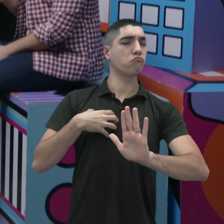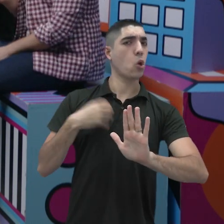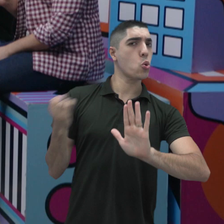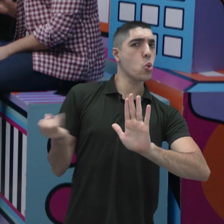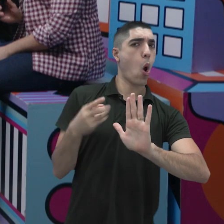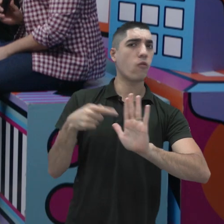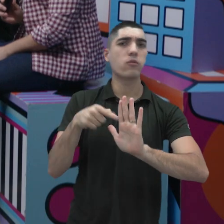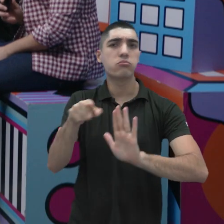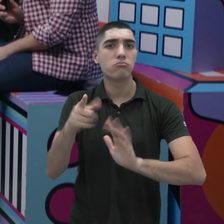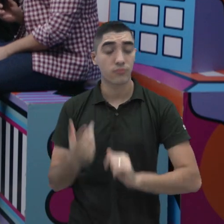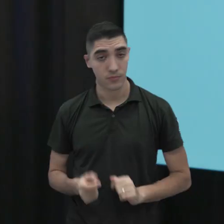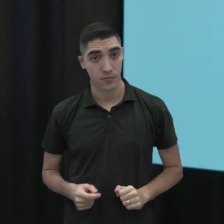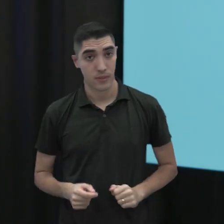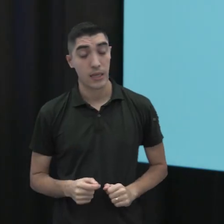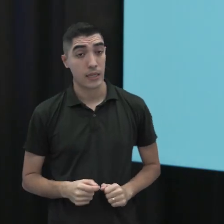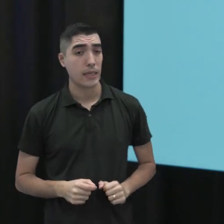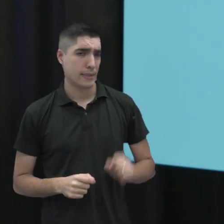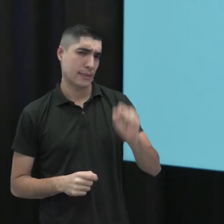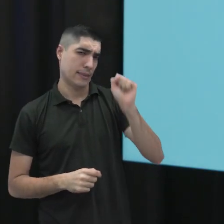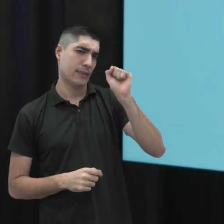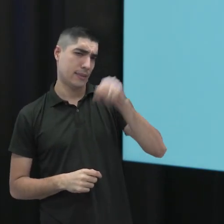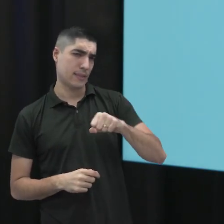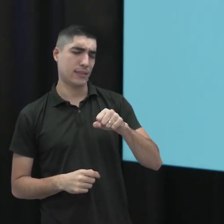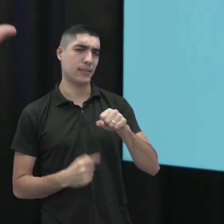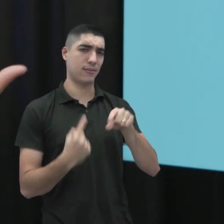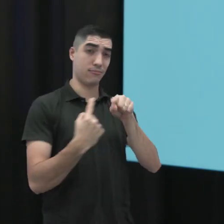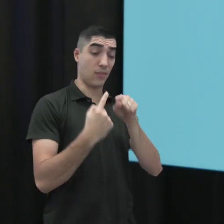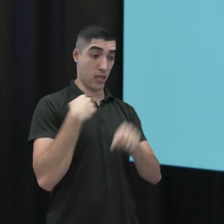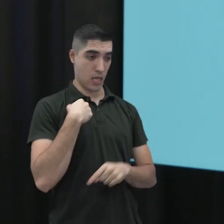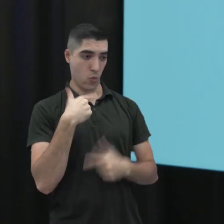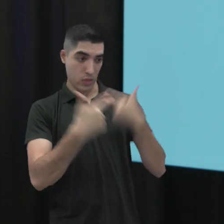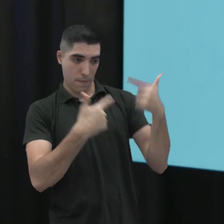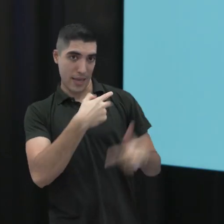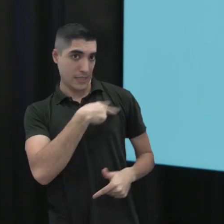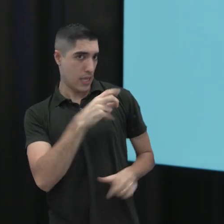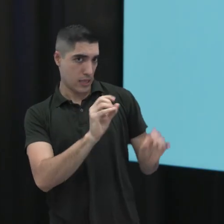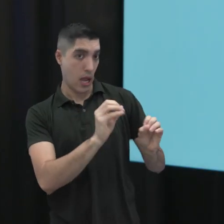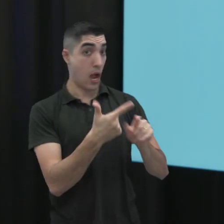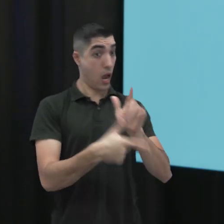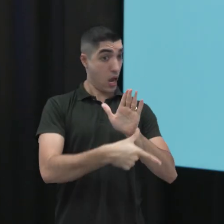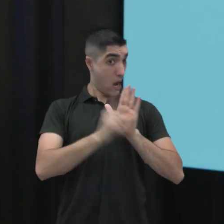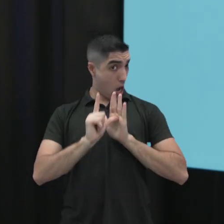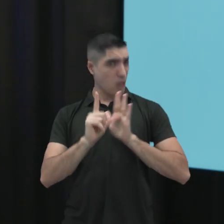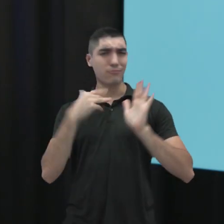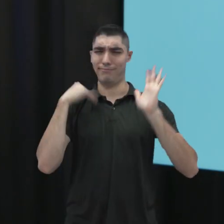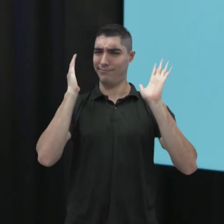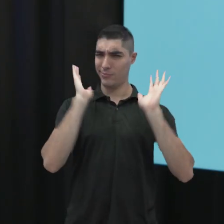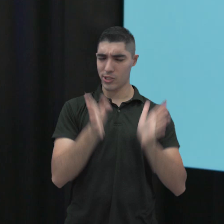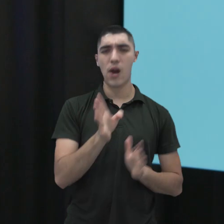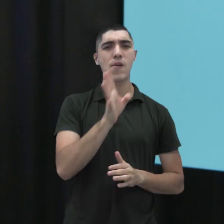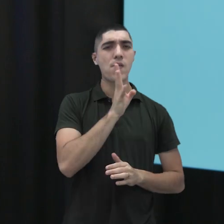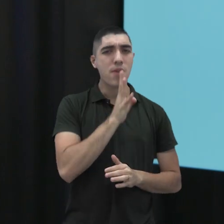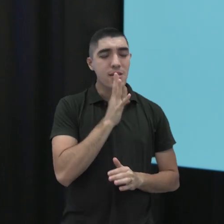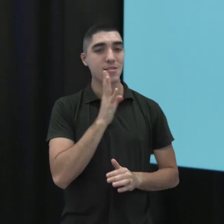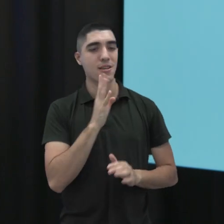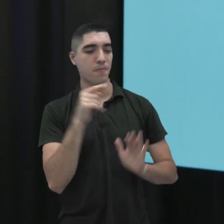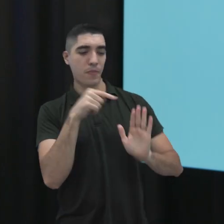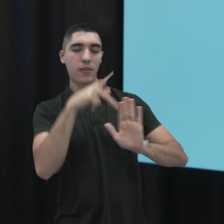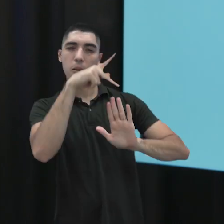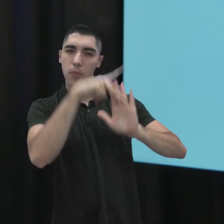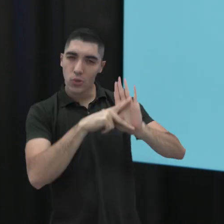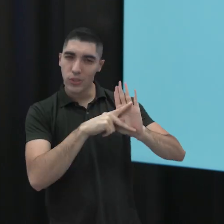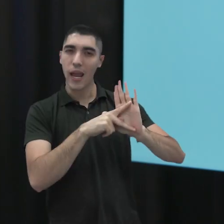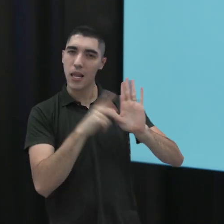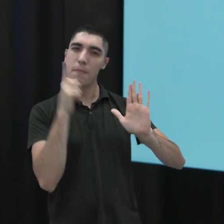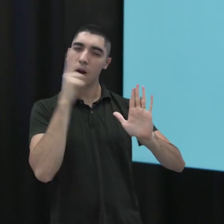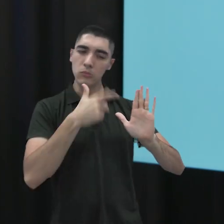novo para você? Sim, mesmo antes de entrar no SESI, né, para que a gente possa, para que os projetos pudessem